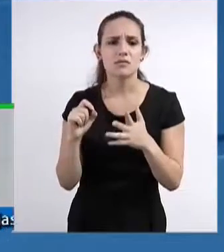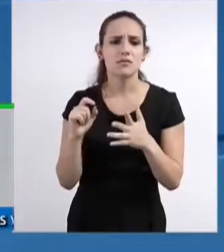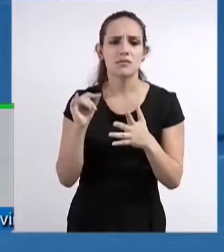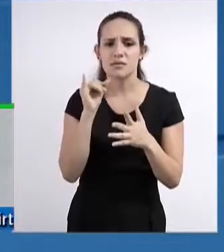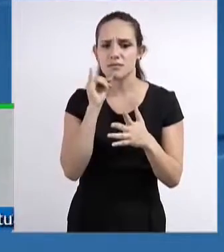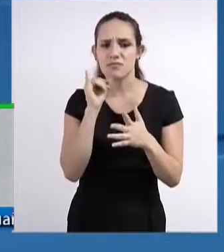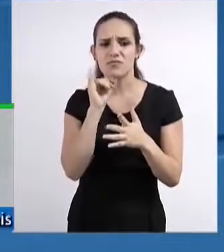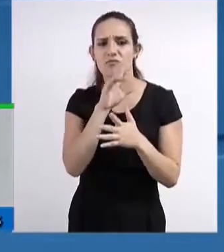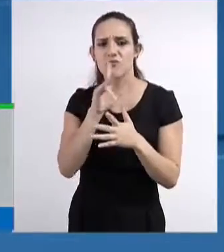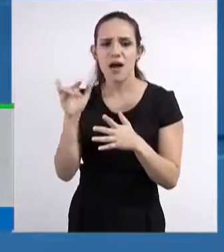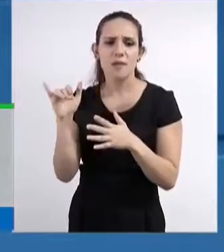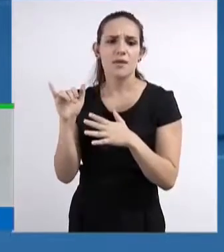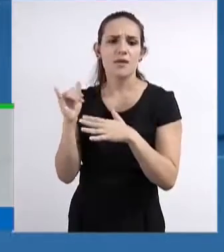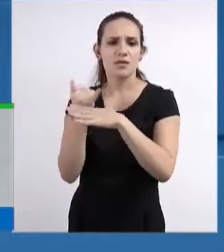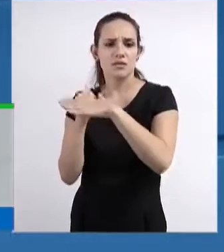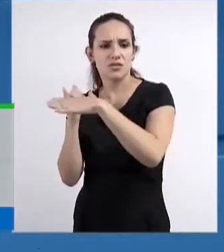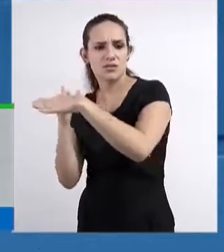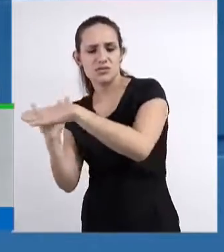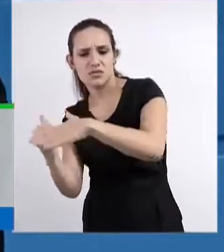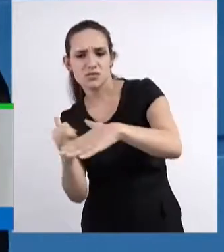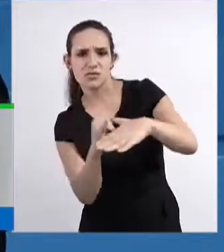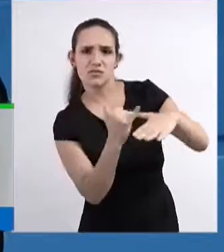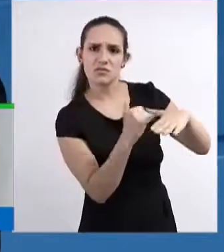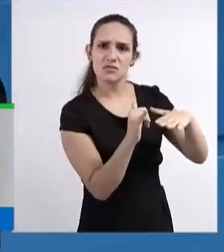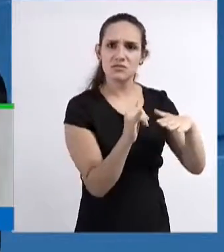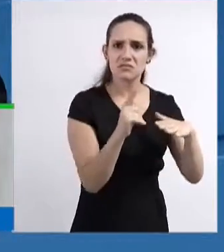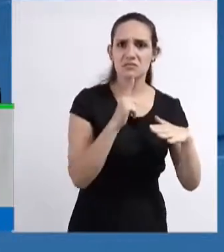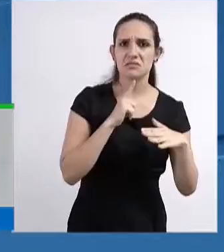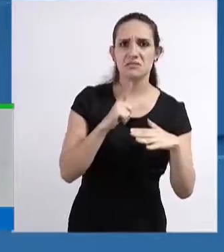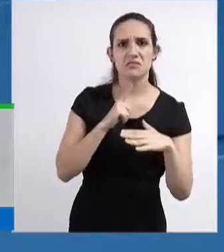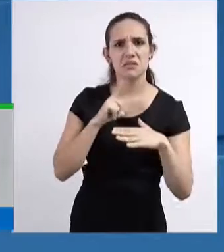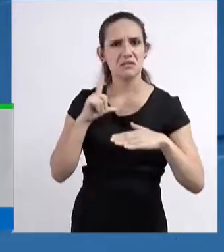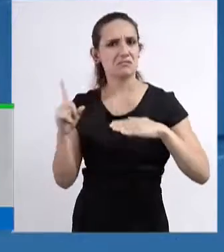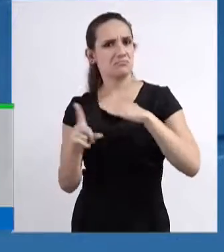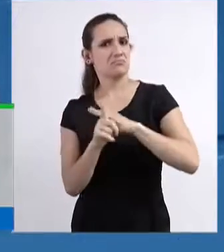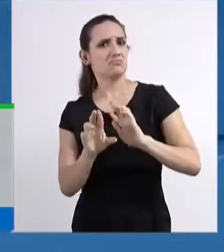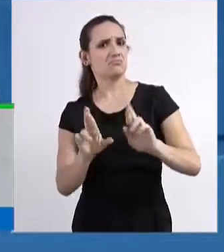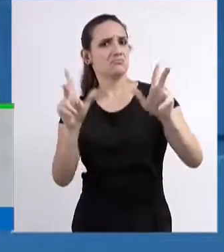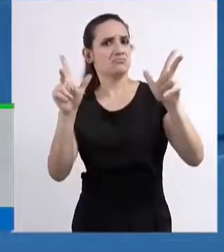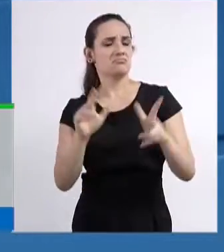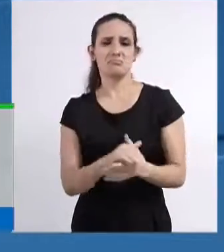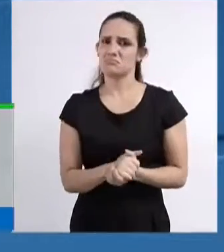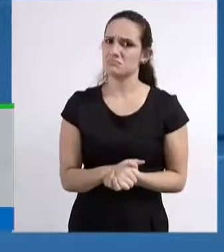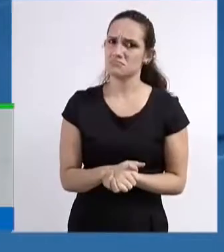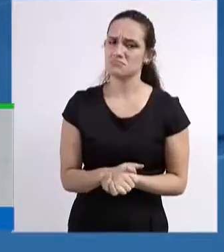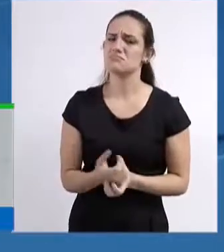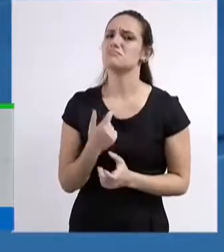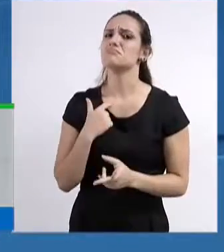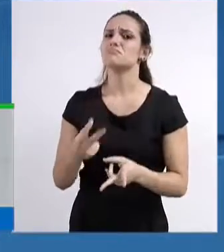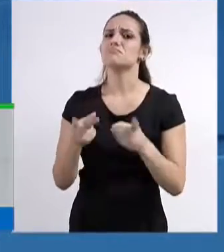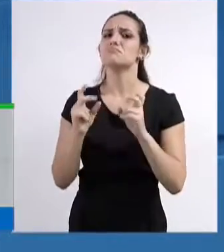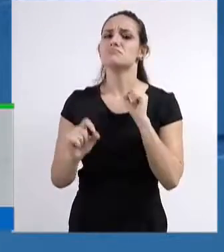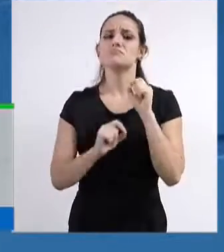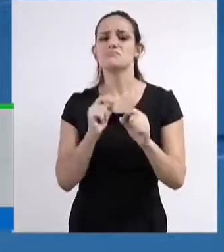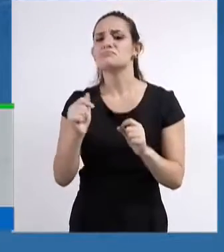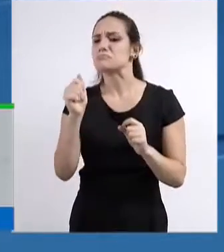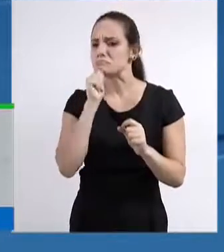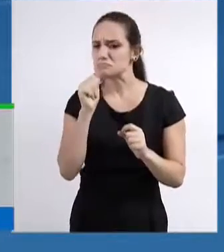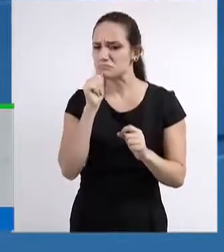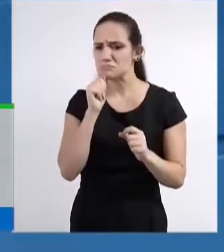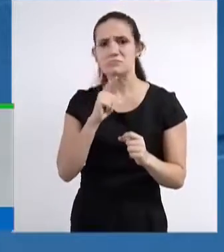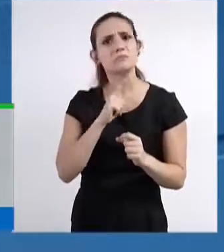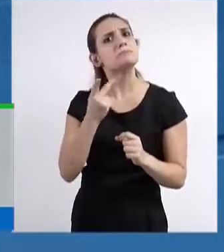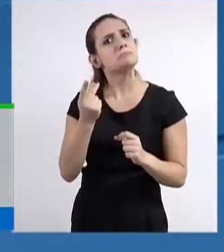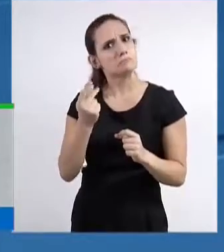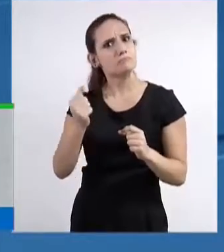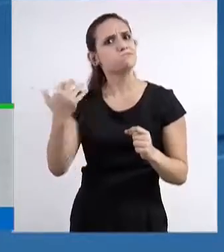a entidades, né, que terceirizam um atendimento e, de fato, a gente percebe que, mesmo com todo esse